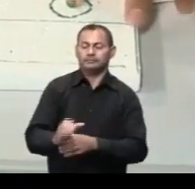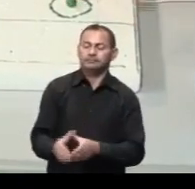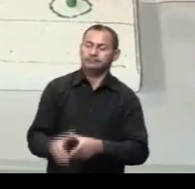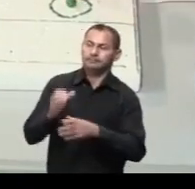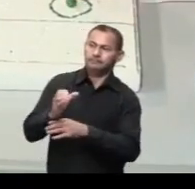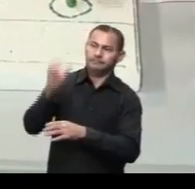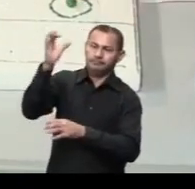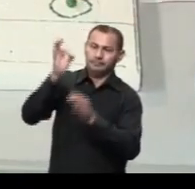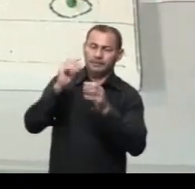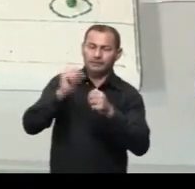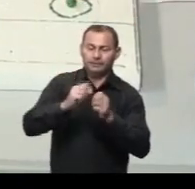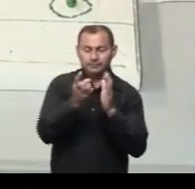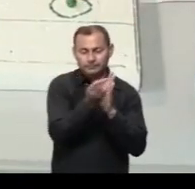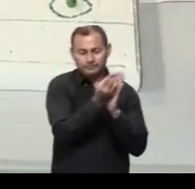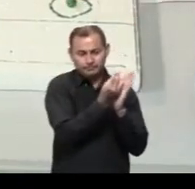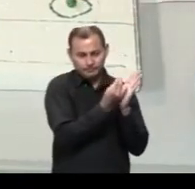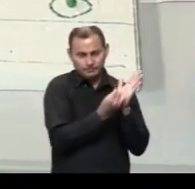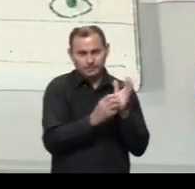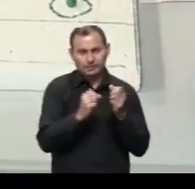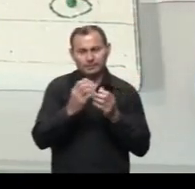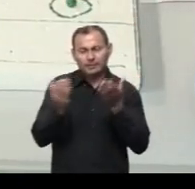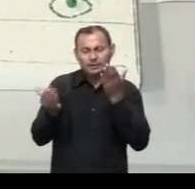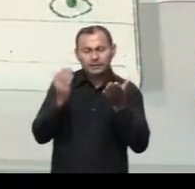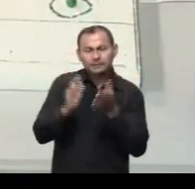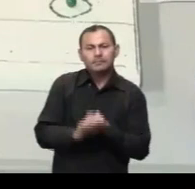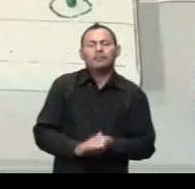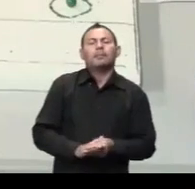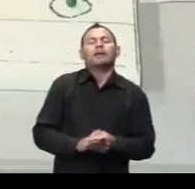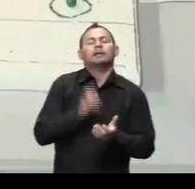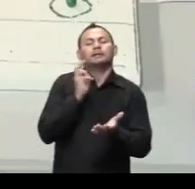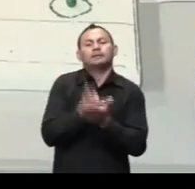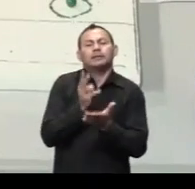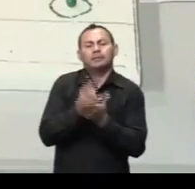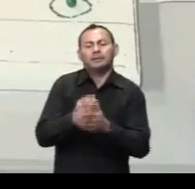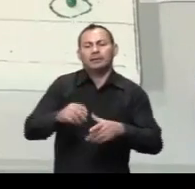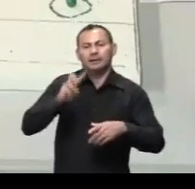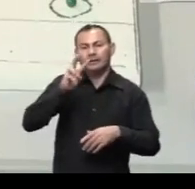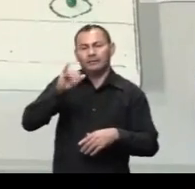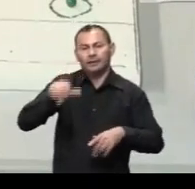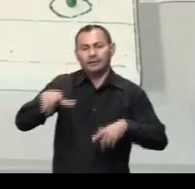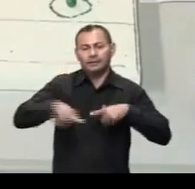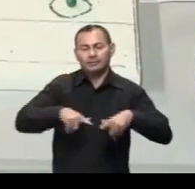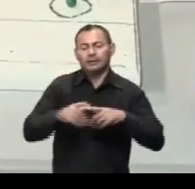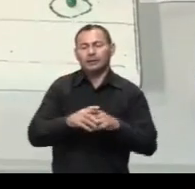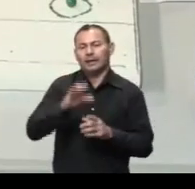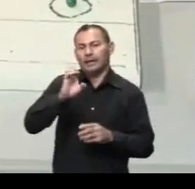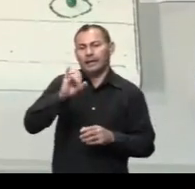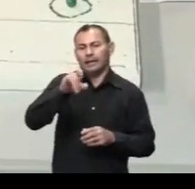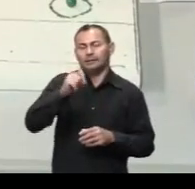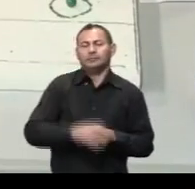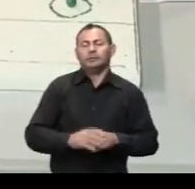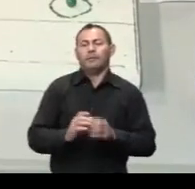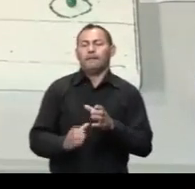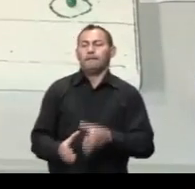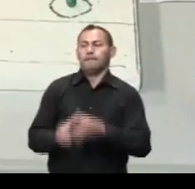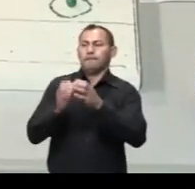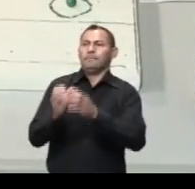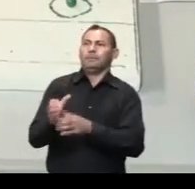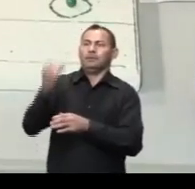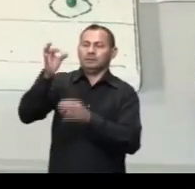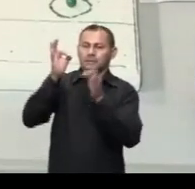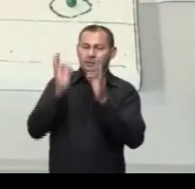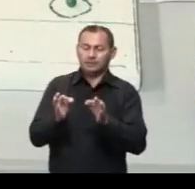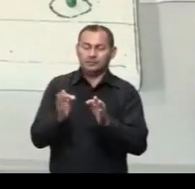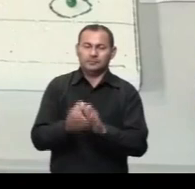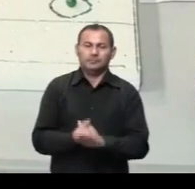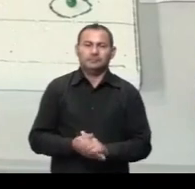centro dele. Fiz um desenho aqui, só para a gente se basear. E a gente sempre vai trabalhar com o eixo desse meu poste, tá